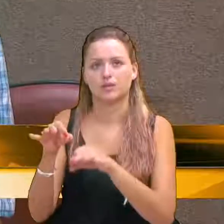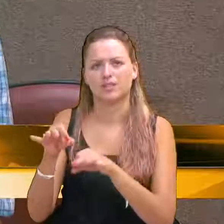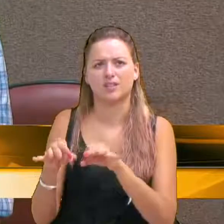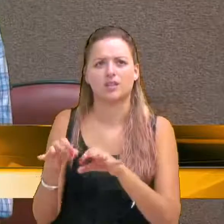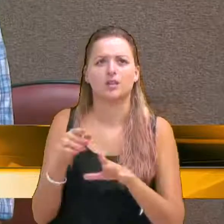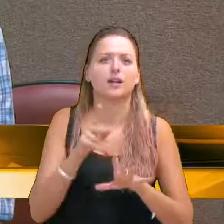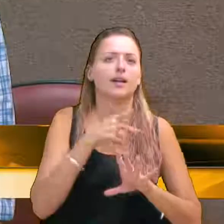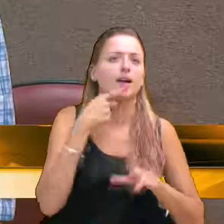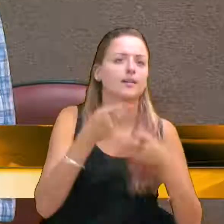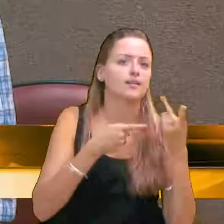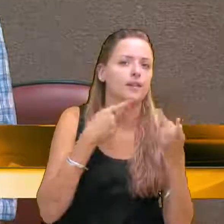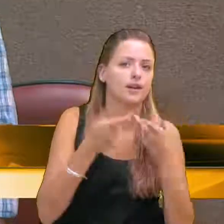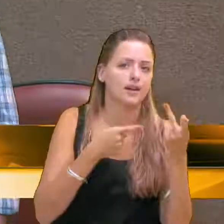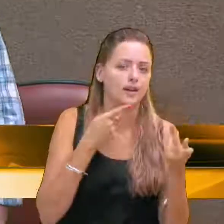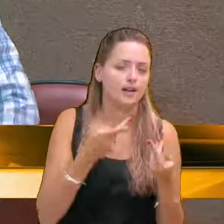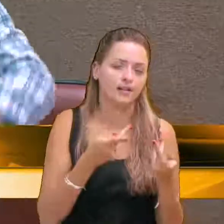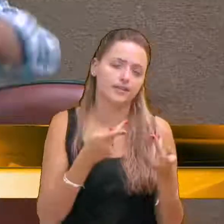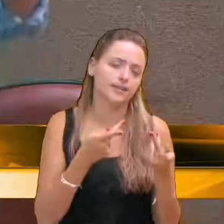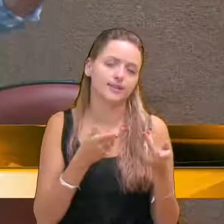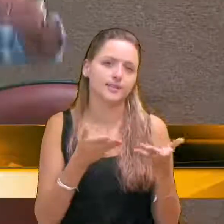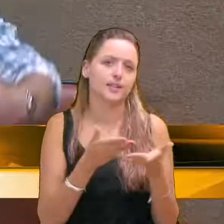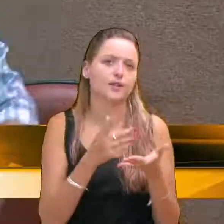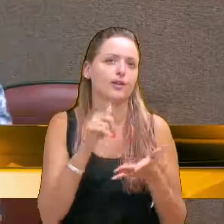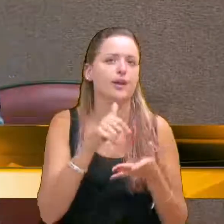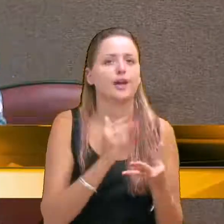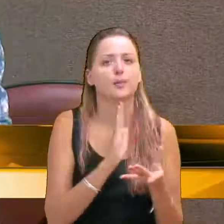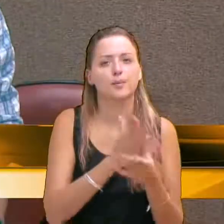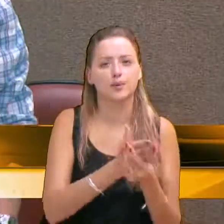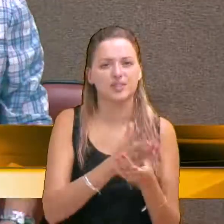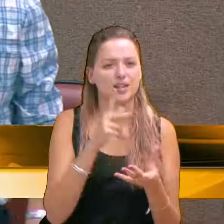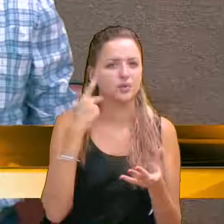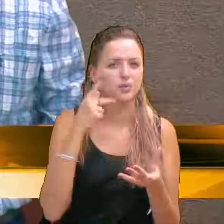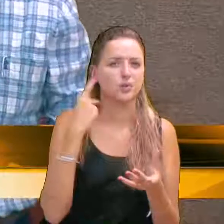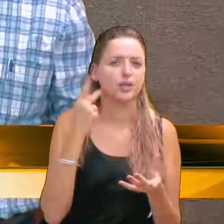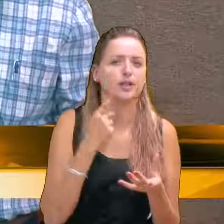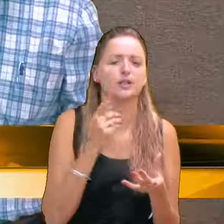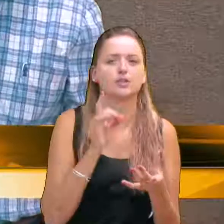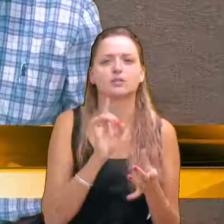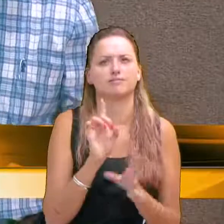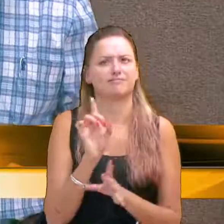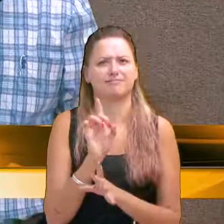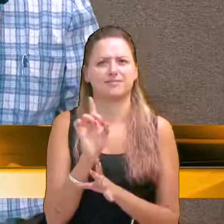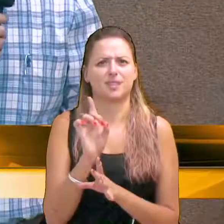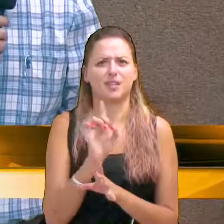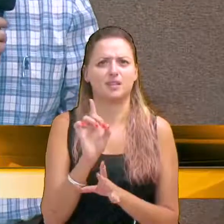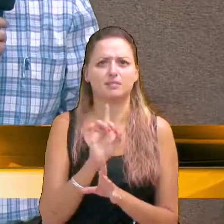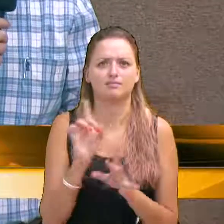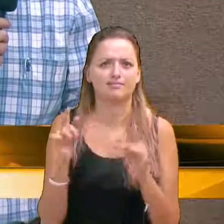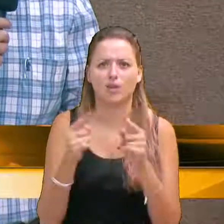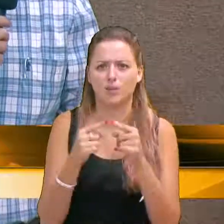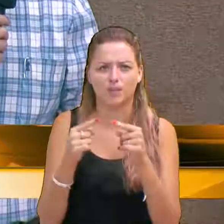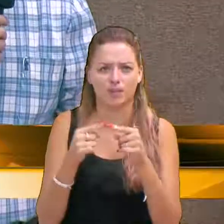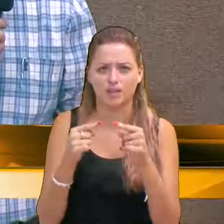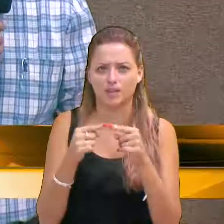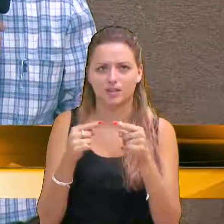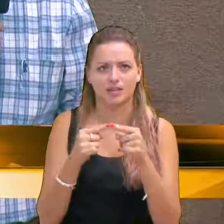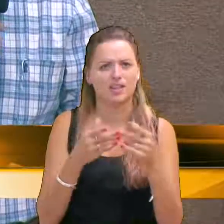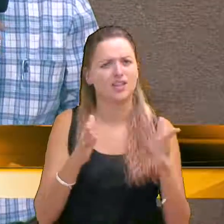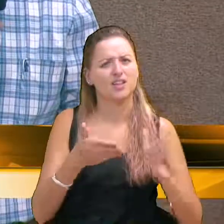Esse discurso de que é um processo político, senhoras e senhores, isso não cola. Isso